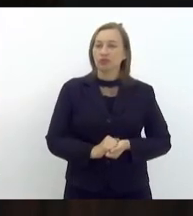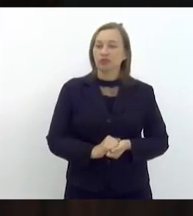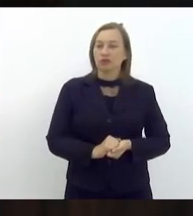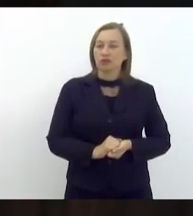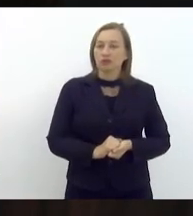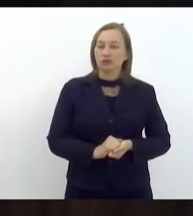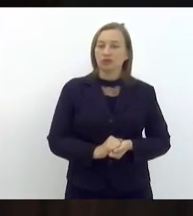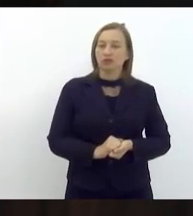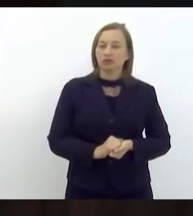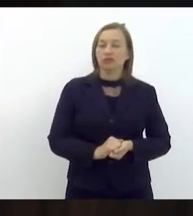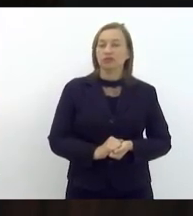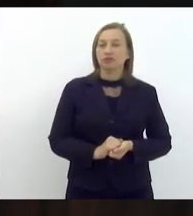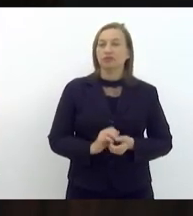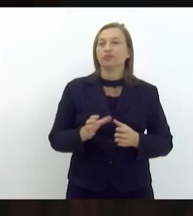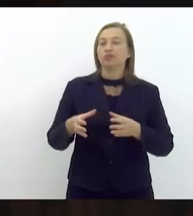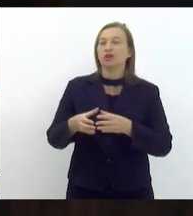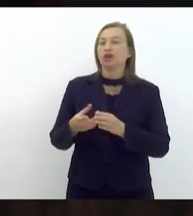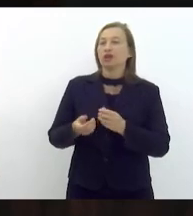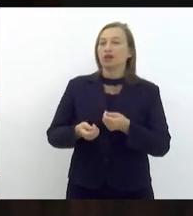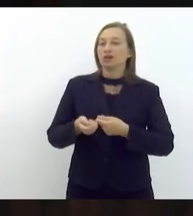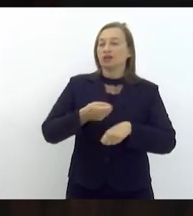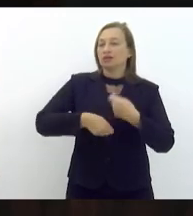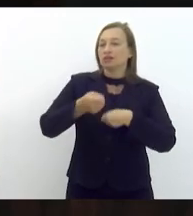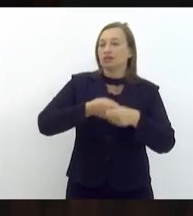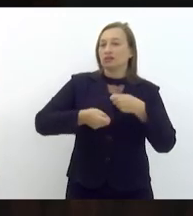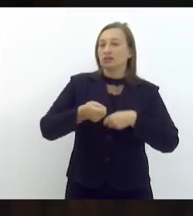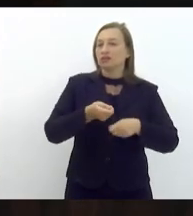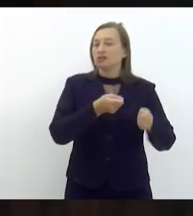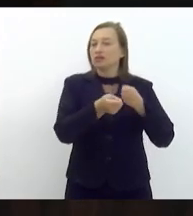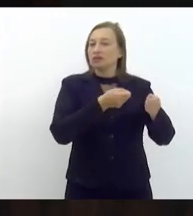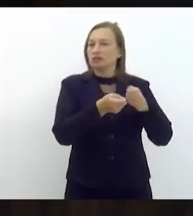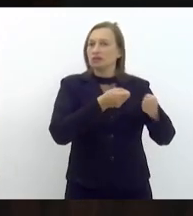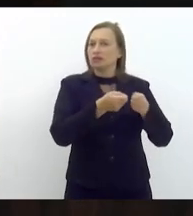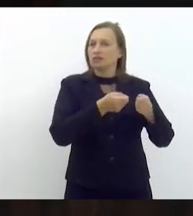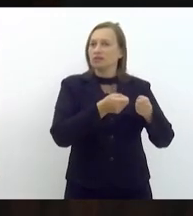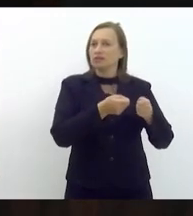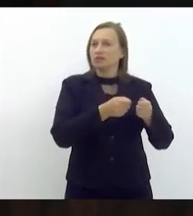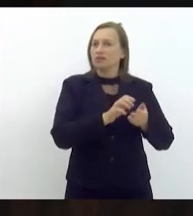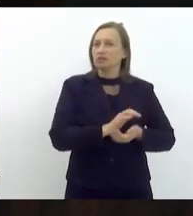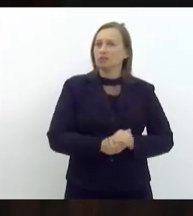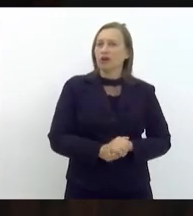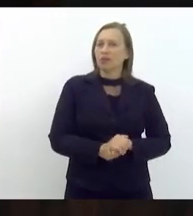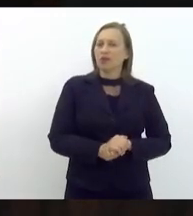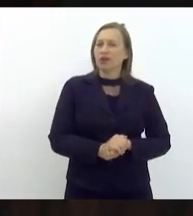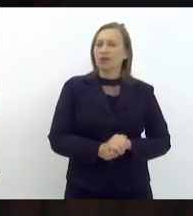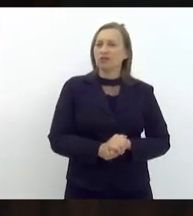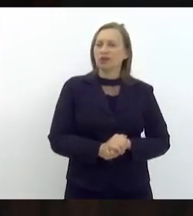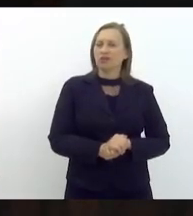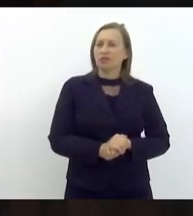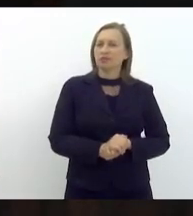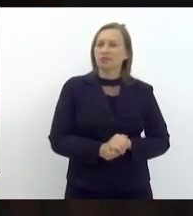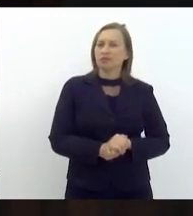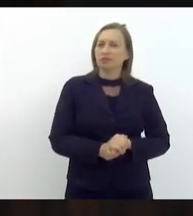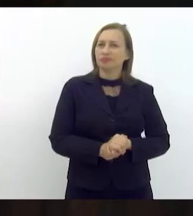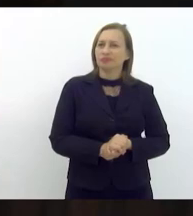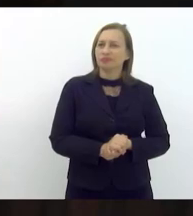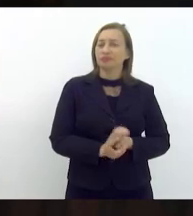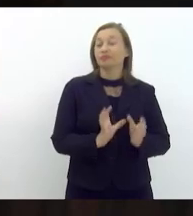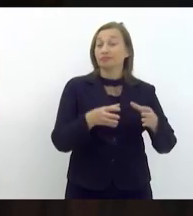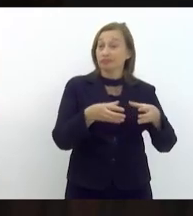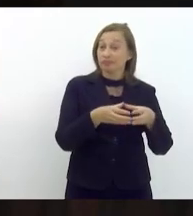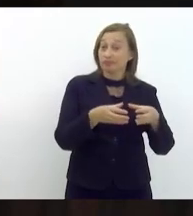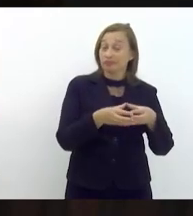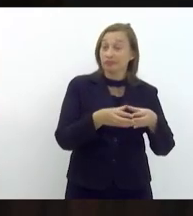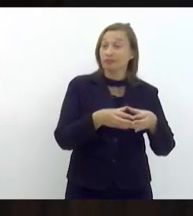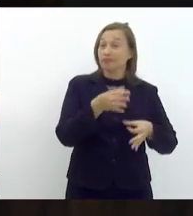Economia Indústria e Comércio de orçamento Finanças fiscalização financeira e controle para emitir parecer pela comissão de